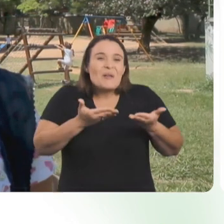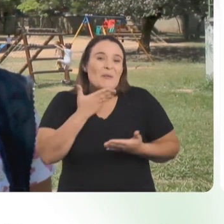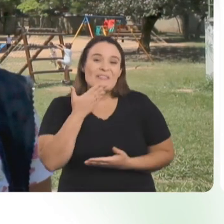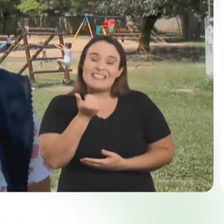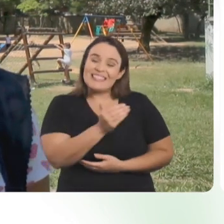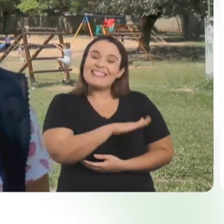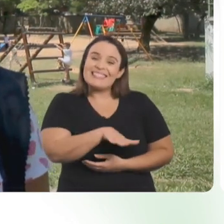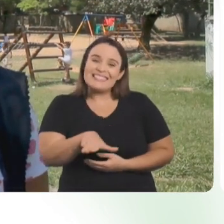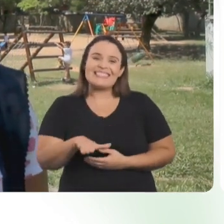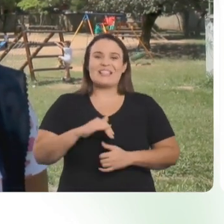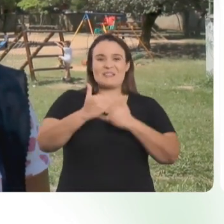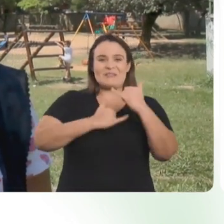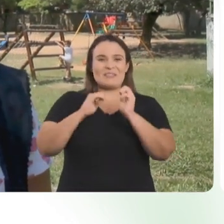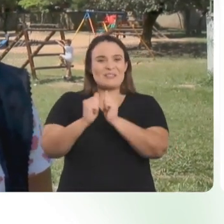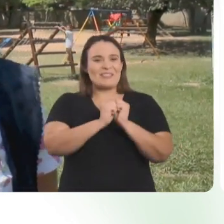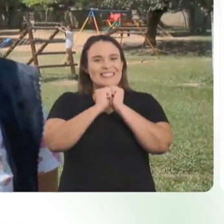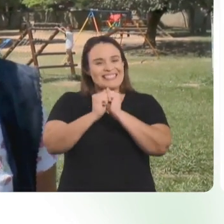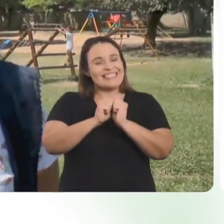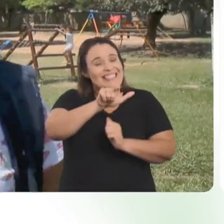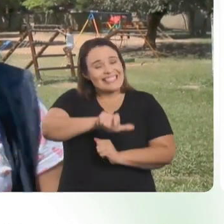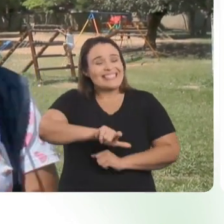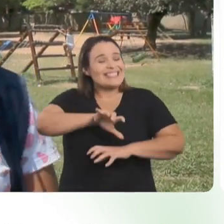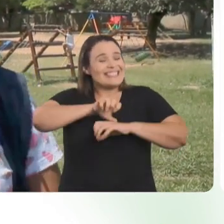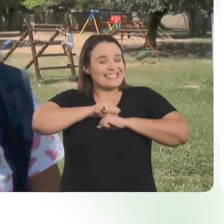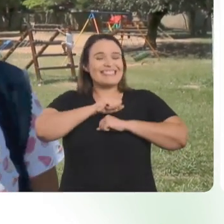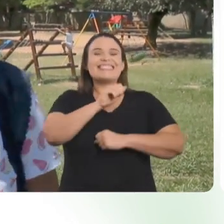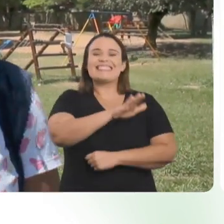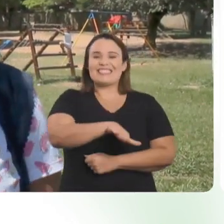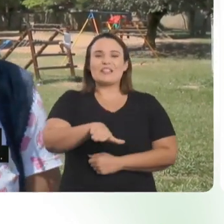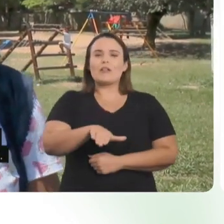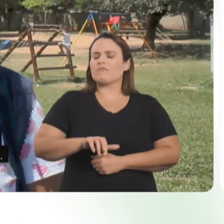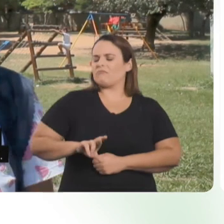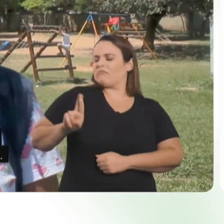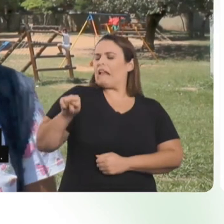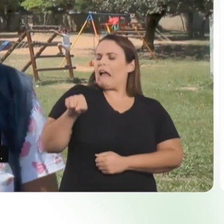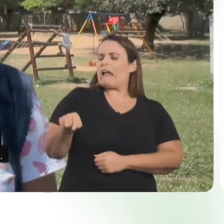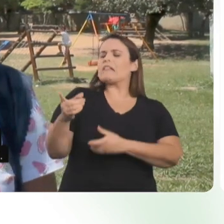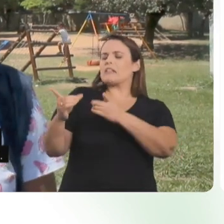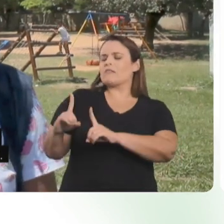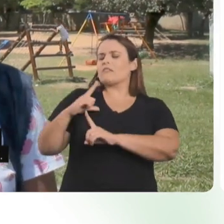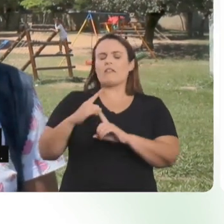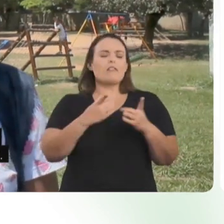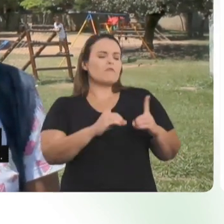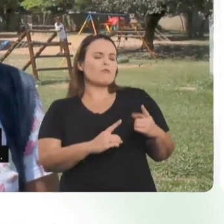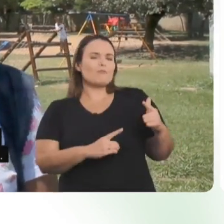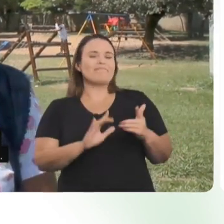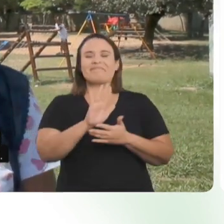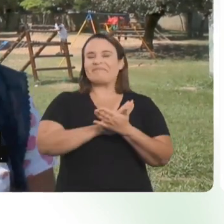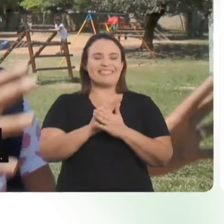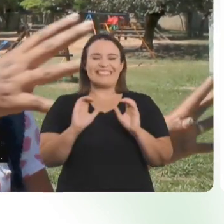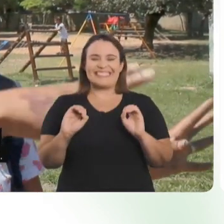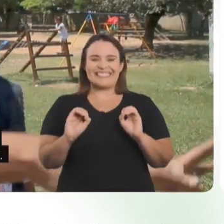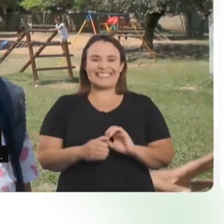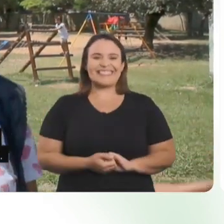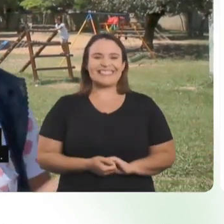esse, de sempre procurar fazer o melhor por todas as crianças, todas brinquem juntas, né? E que seja para as crianças, sem diferenciar